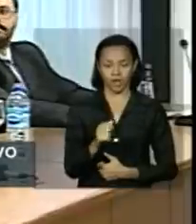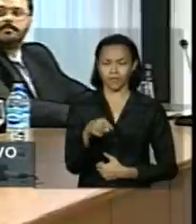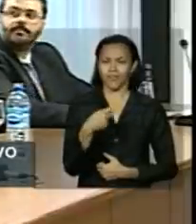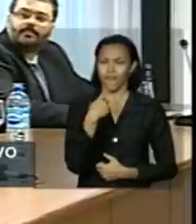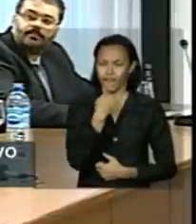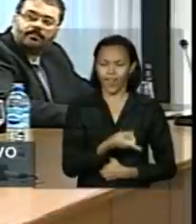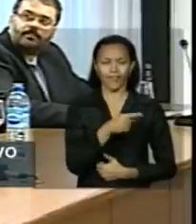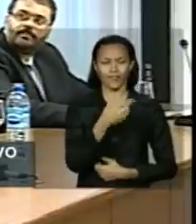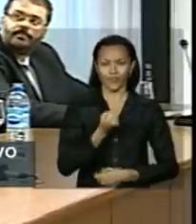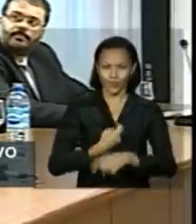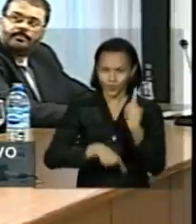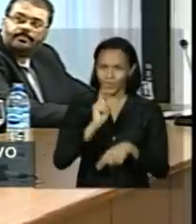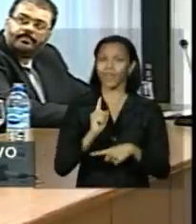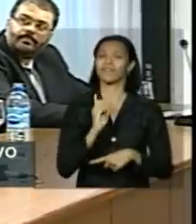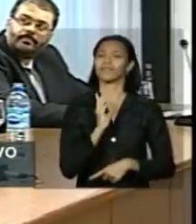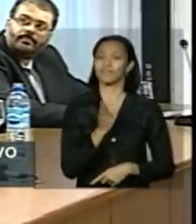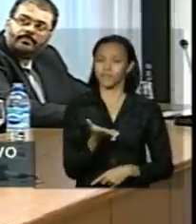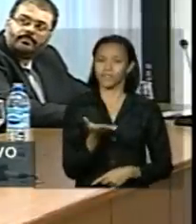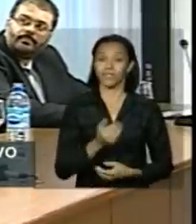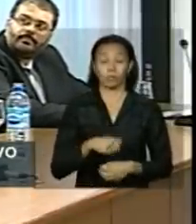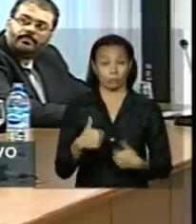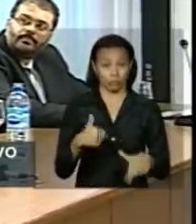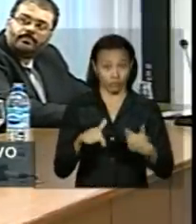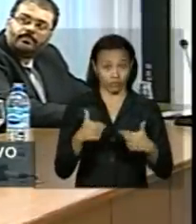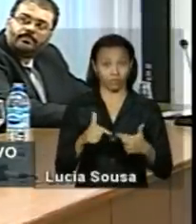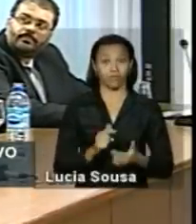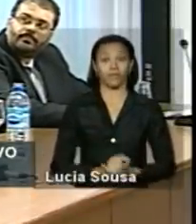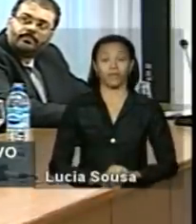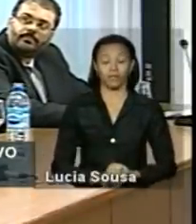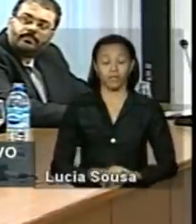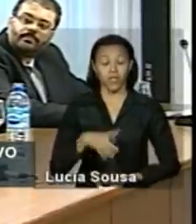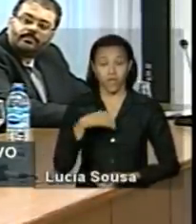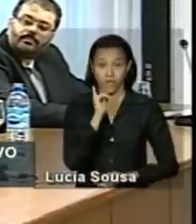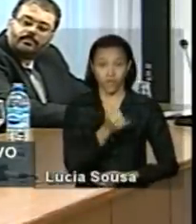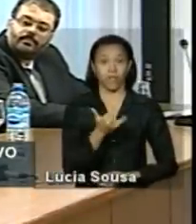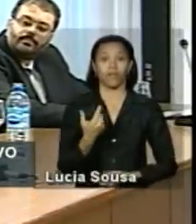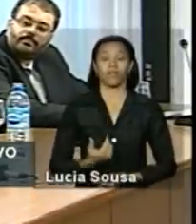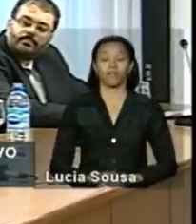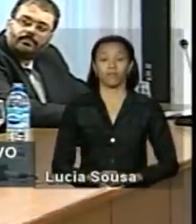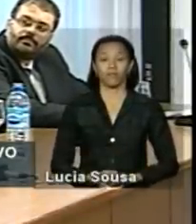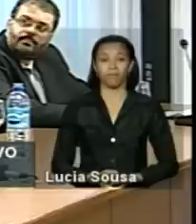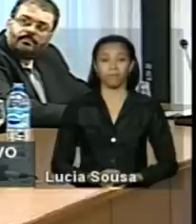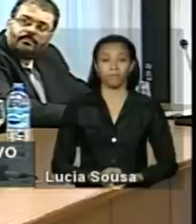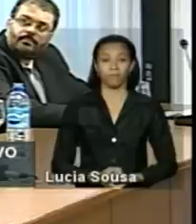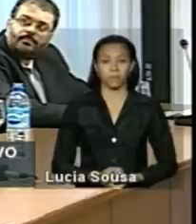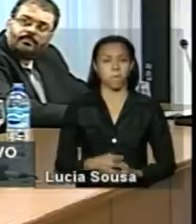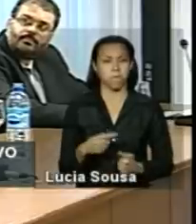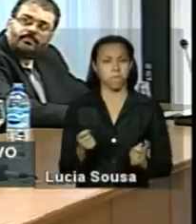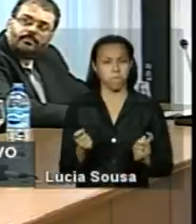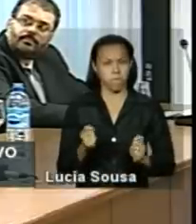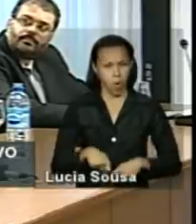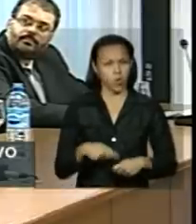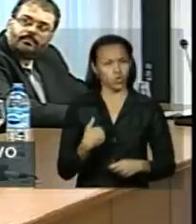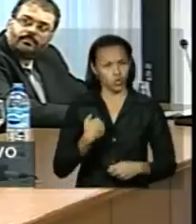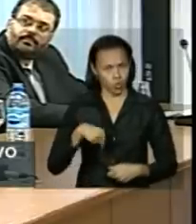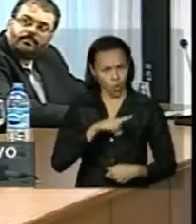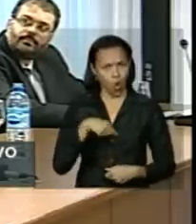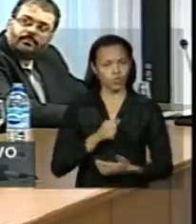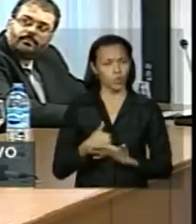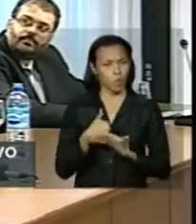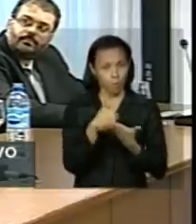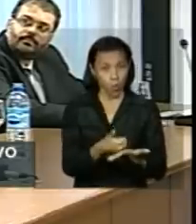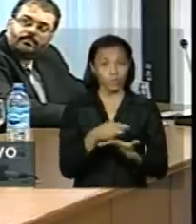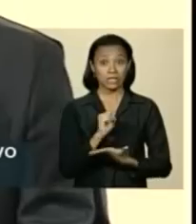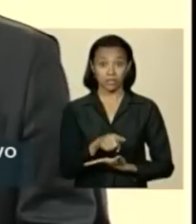sucesso eh no trabalho dizer que pode contar com nosso apoio